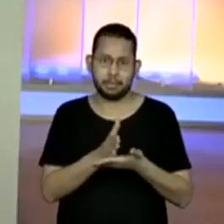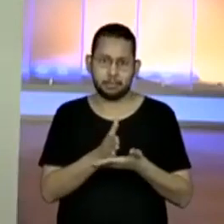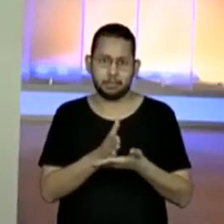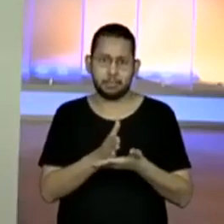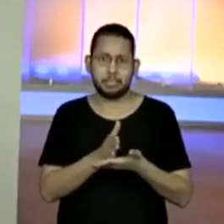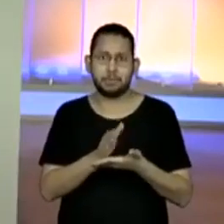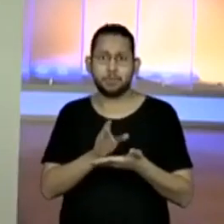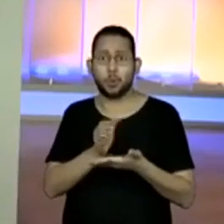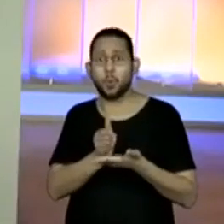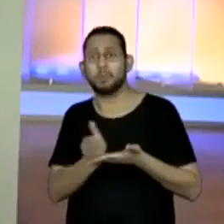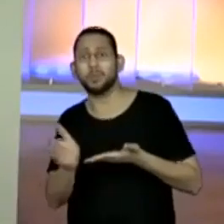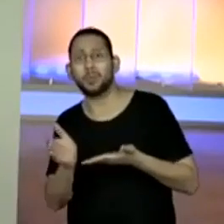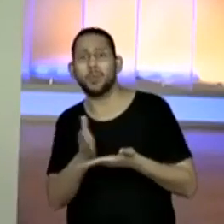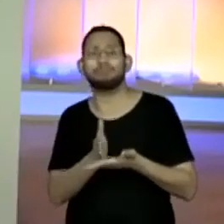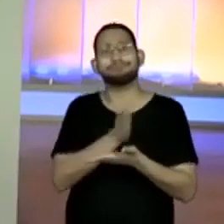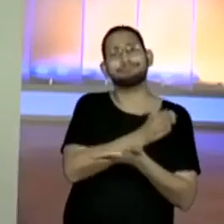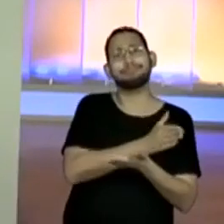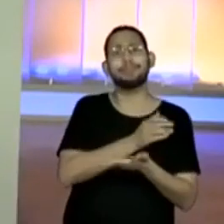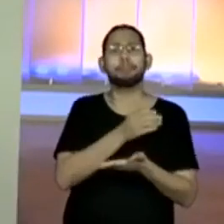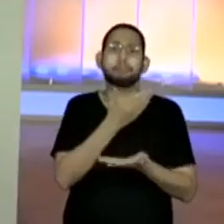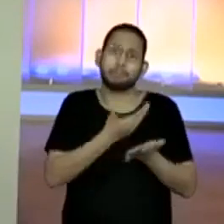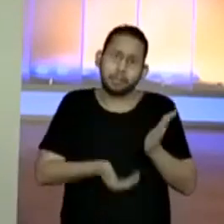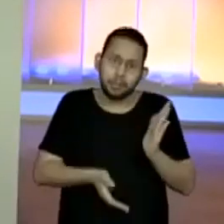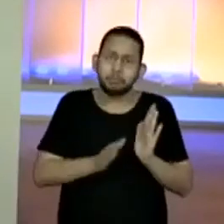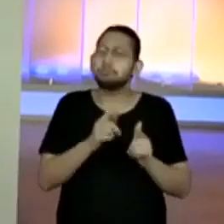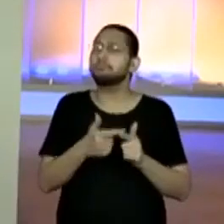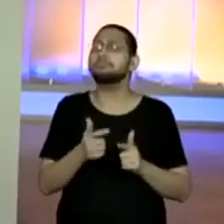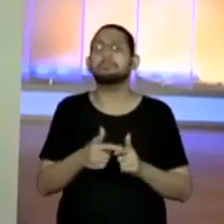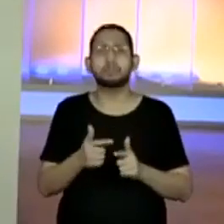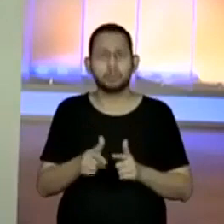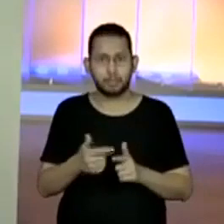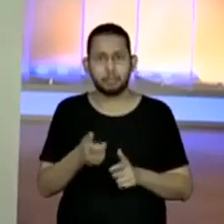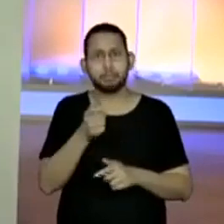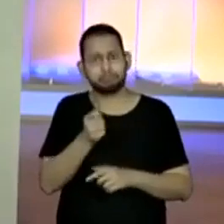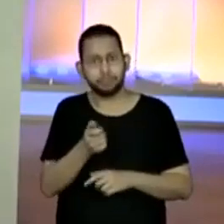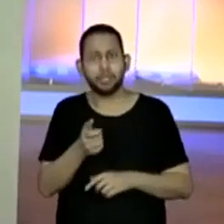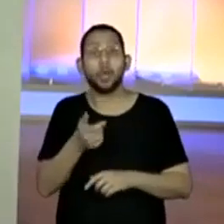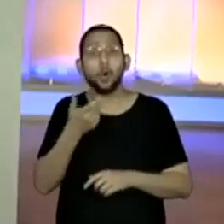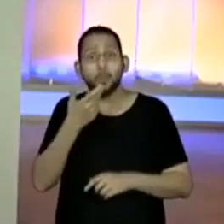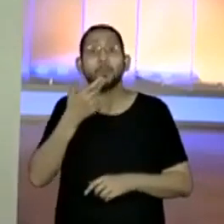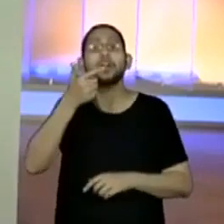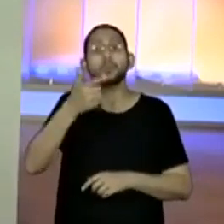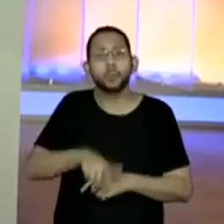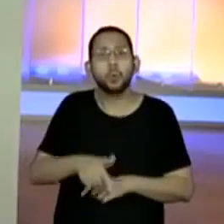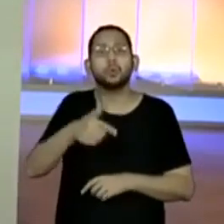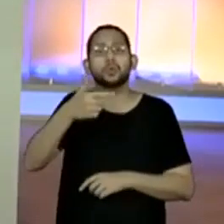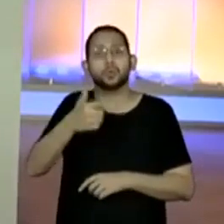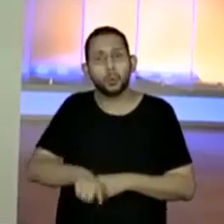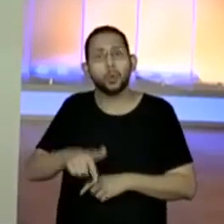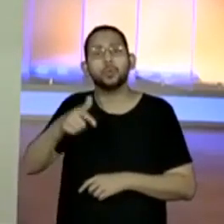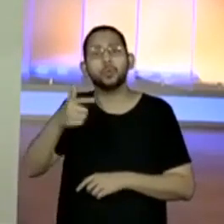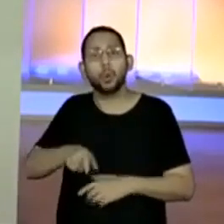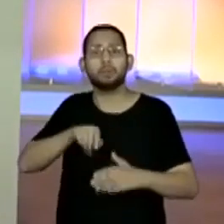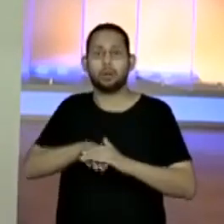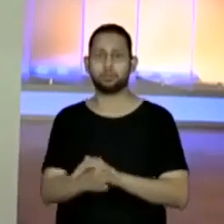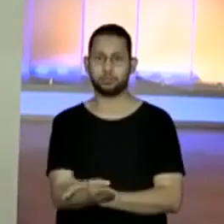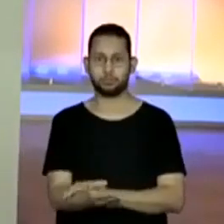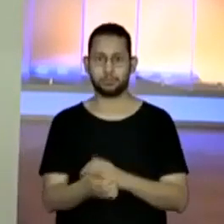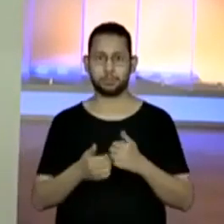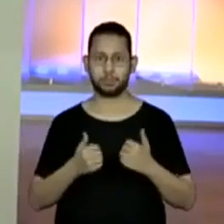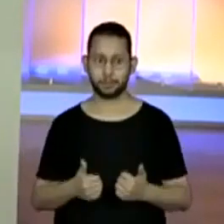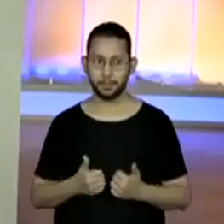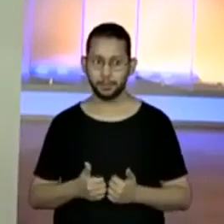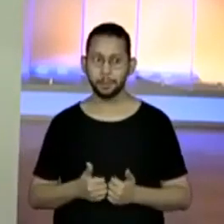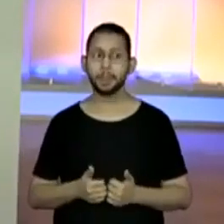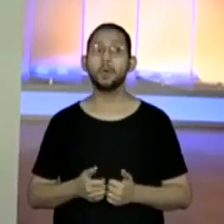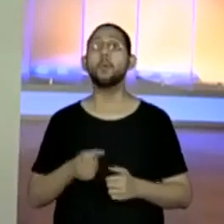recados iniciais. E nesse primeiro momento, eu vou sempre repetir até a gente se habituar com isso tudo. Então, para acompanhar